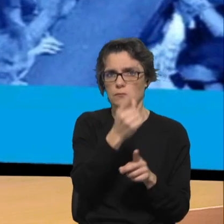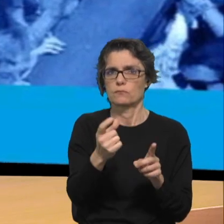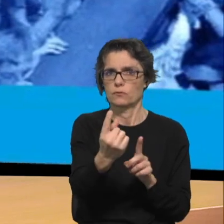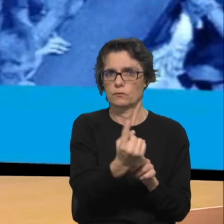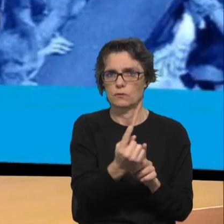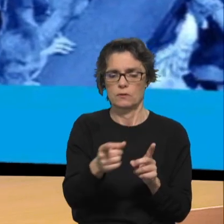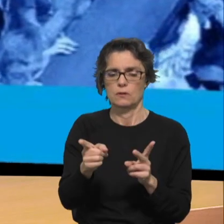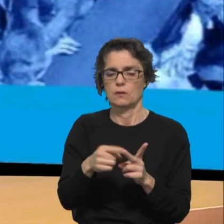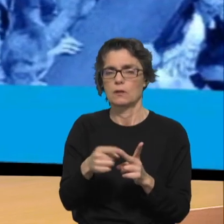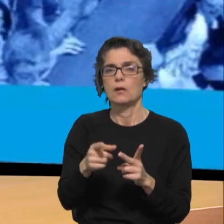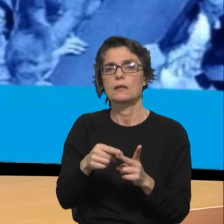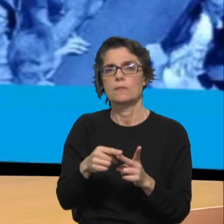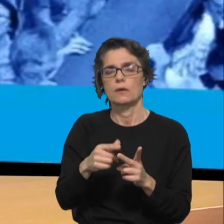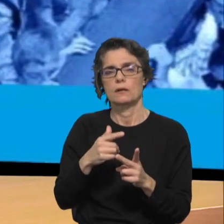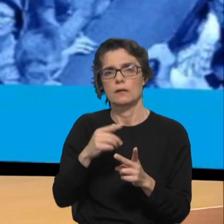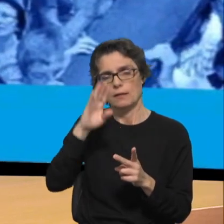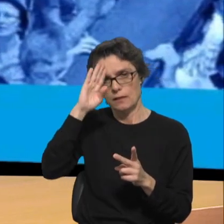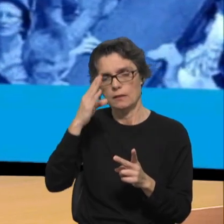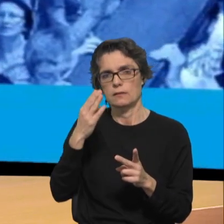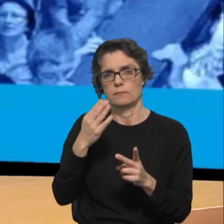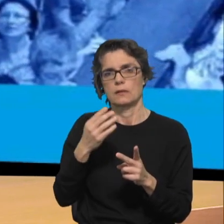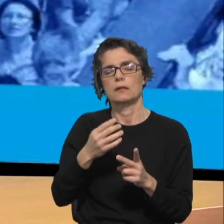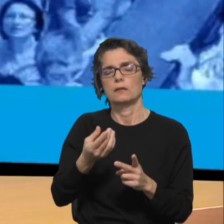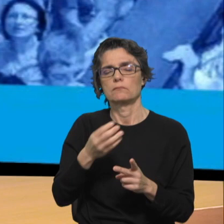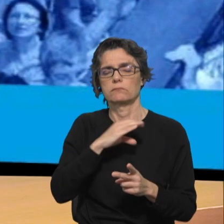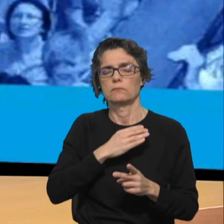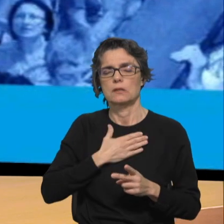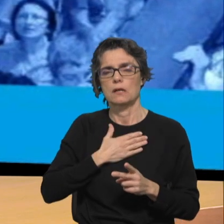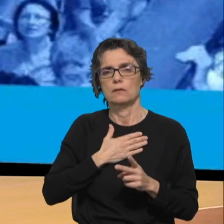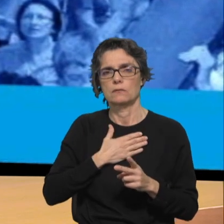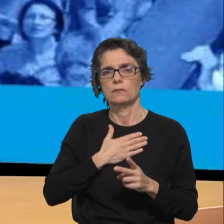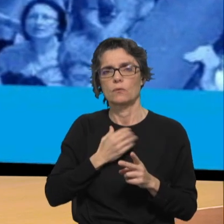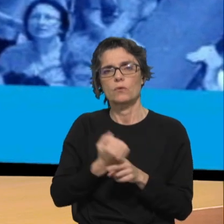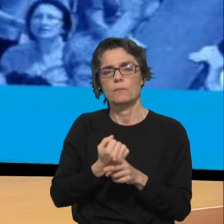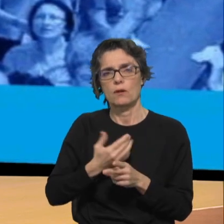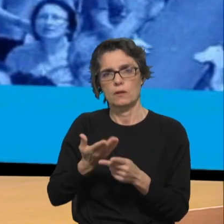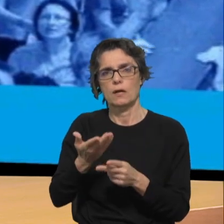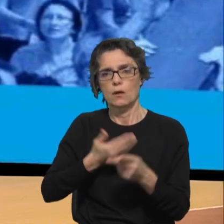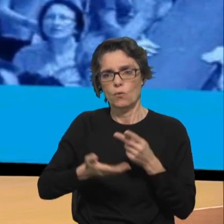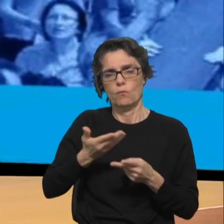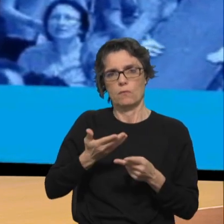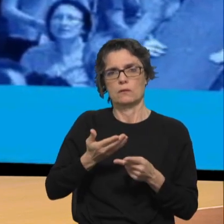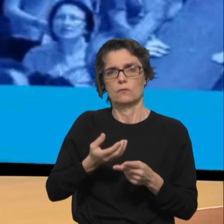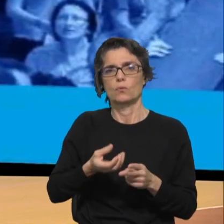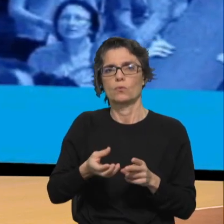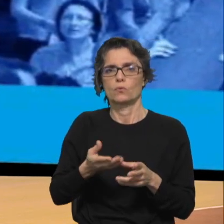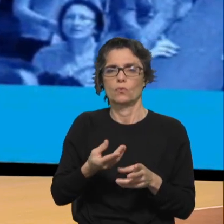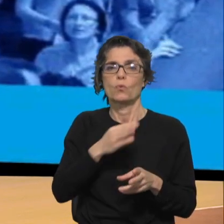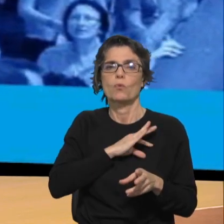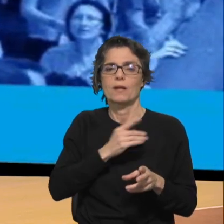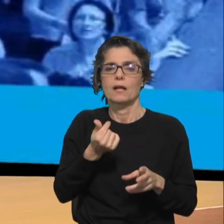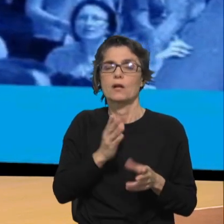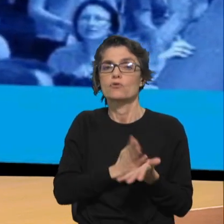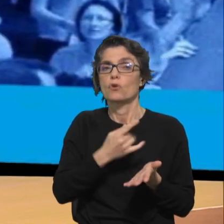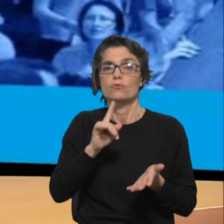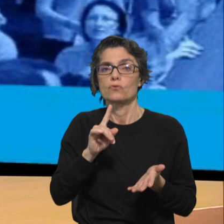por outro lado, a motivação de saber que são recompensados de forma adequada por esse trabalho. E esta recompensa não se cinge a uma recompensa monetária, mas